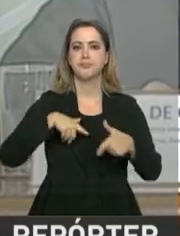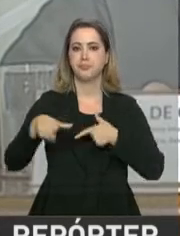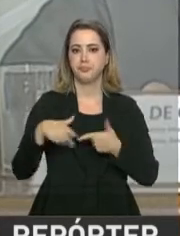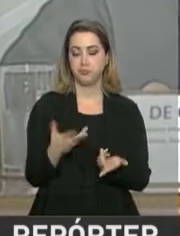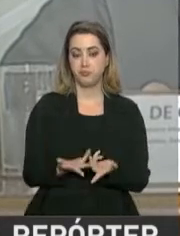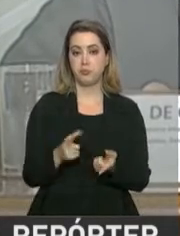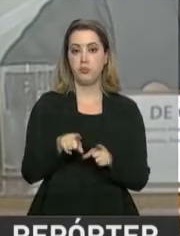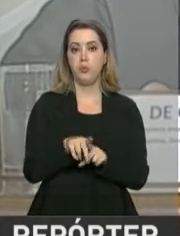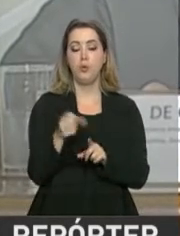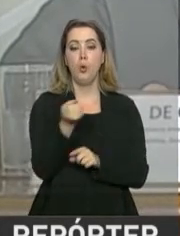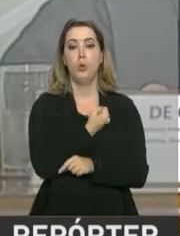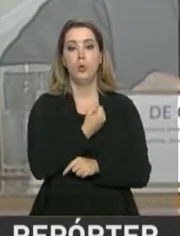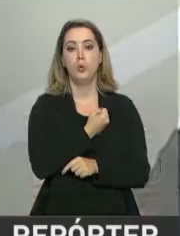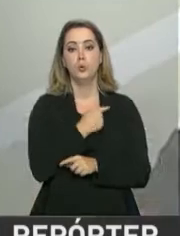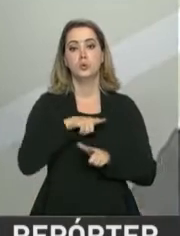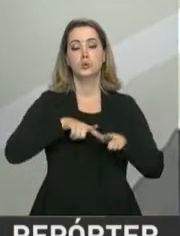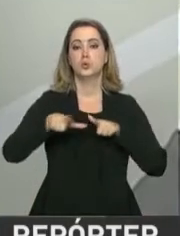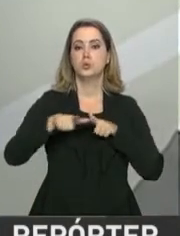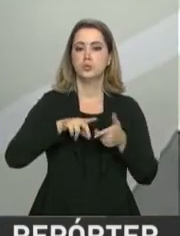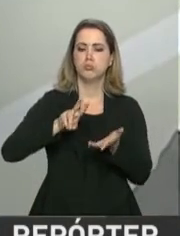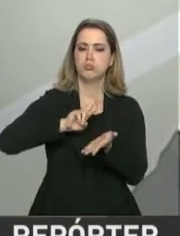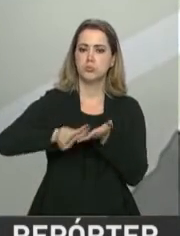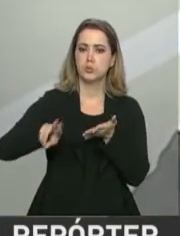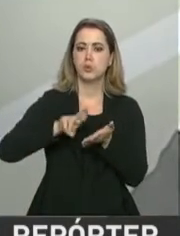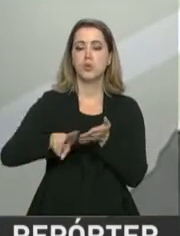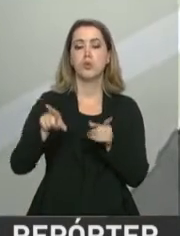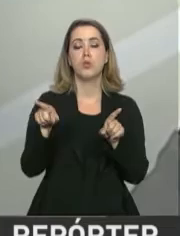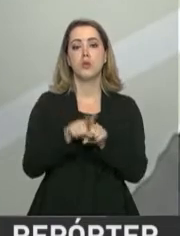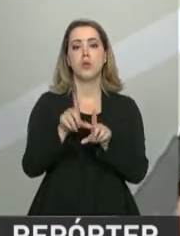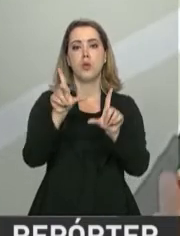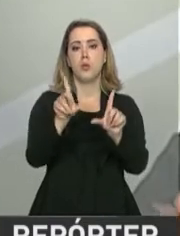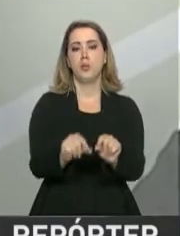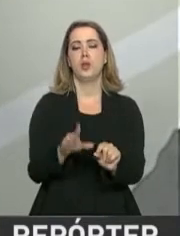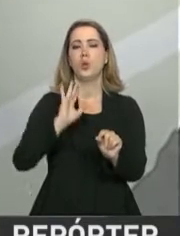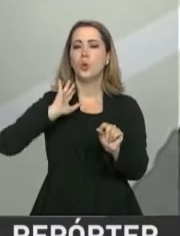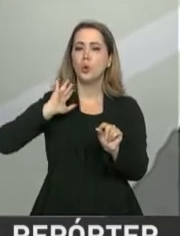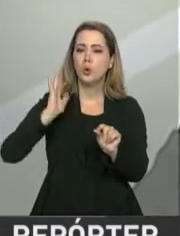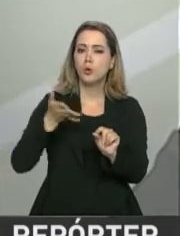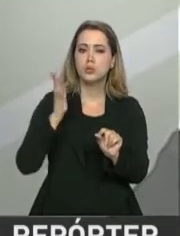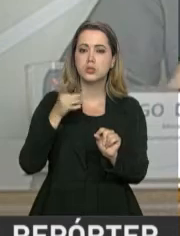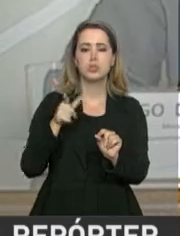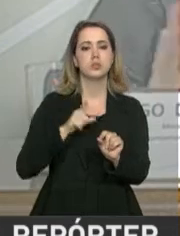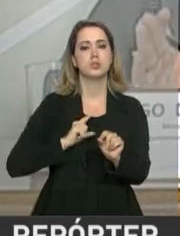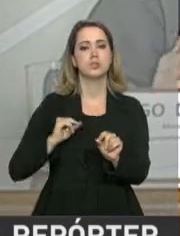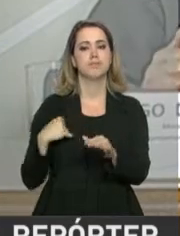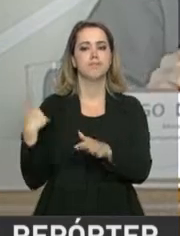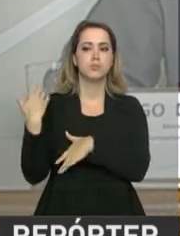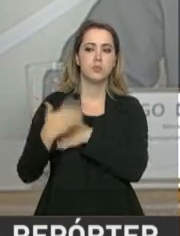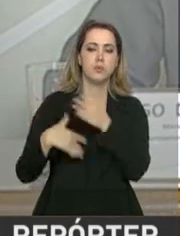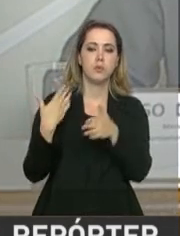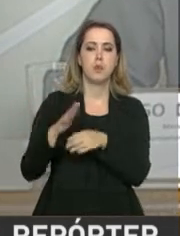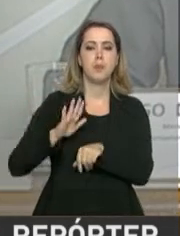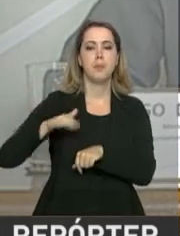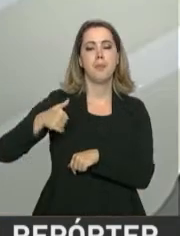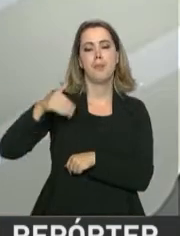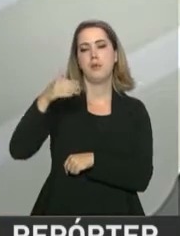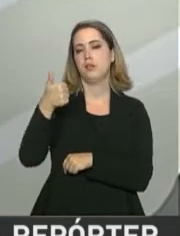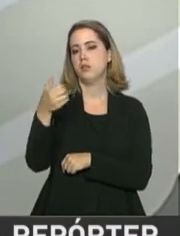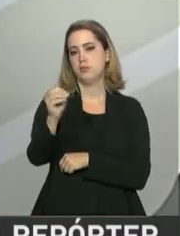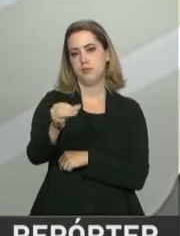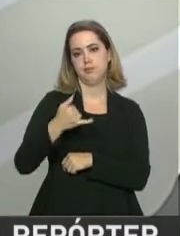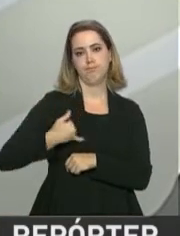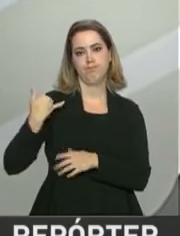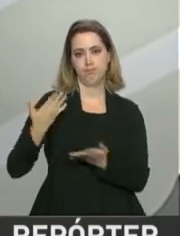governo, o número de cargos comissionados ocupados é o menor da administração pública federal em mais de 10 anos.